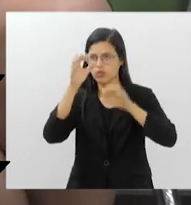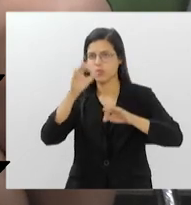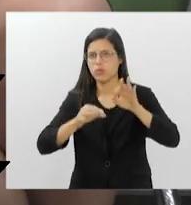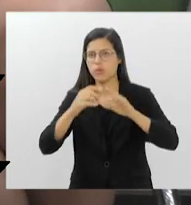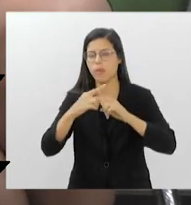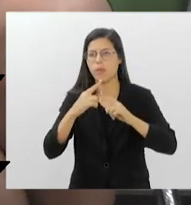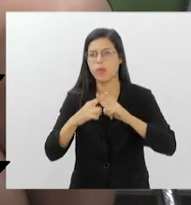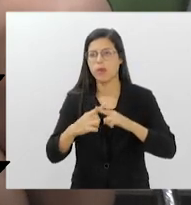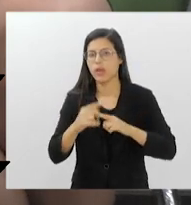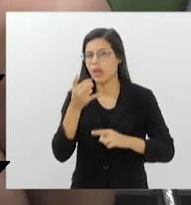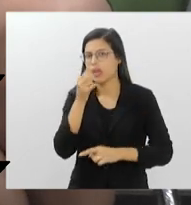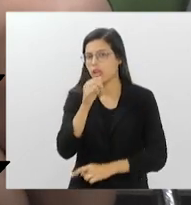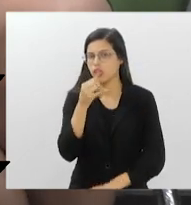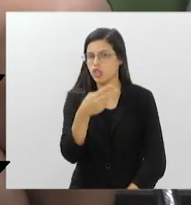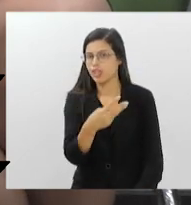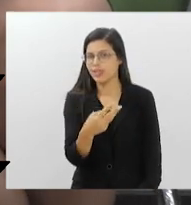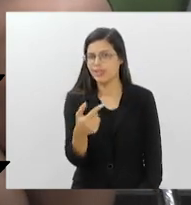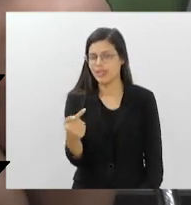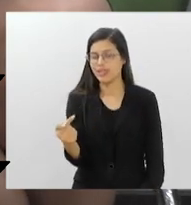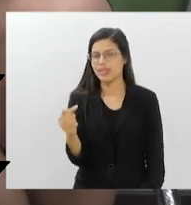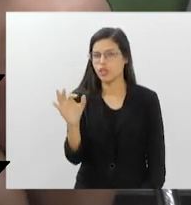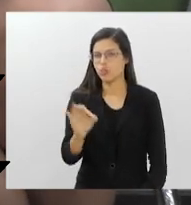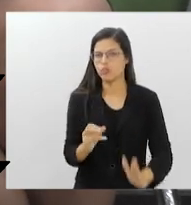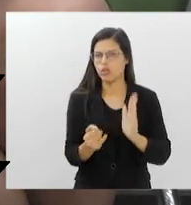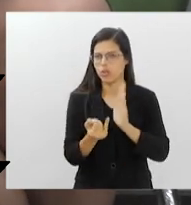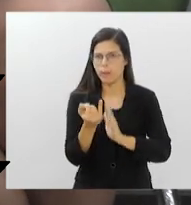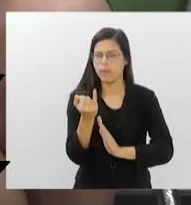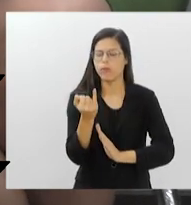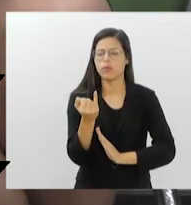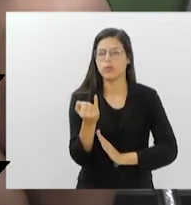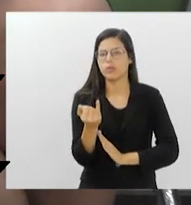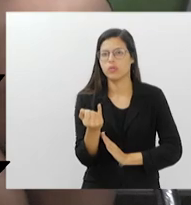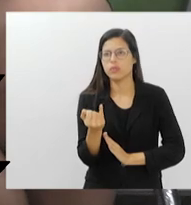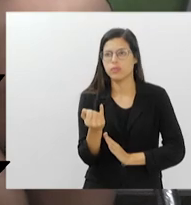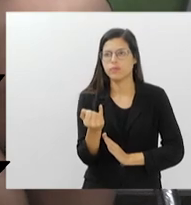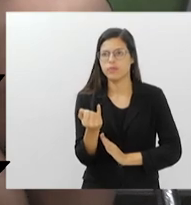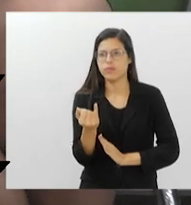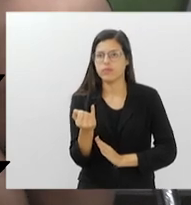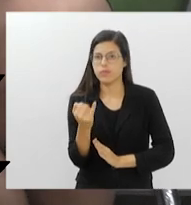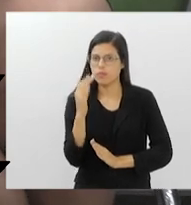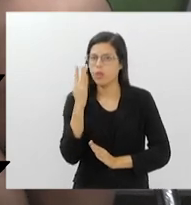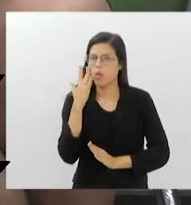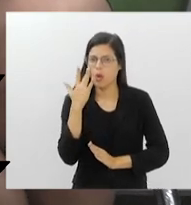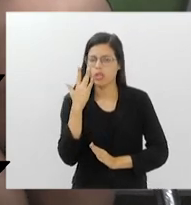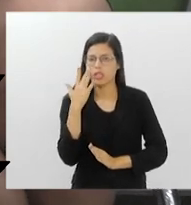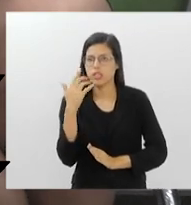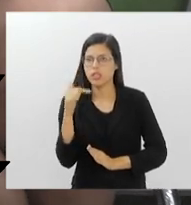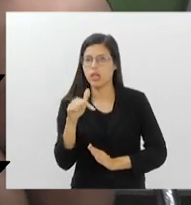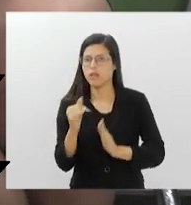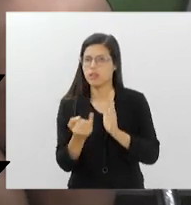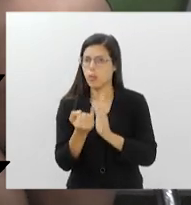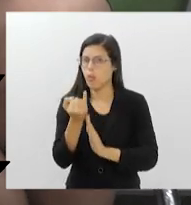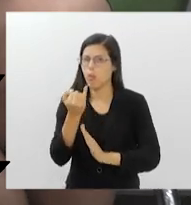de Energia era 37% e eu considerava essa alíquota